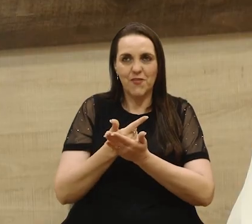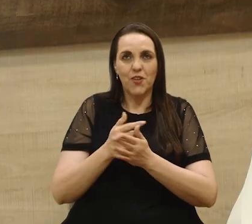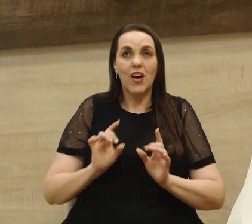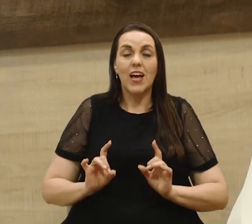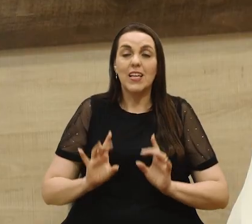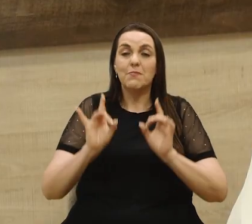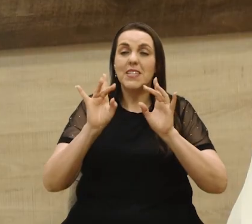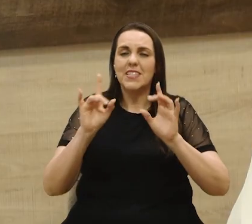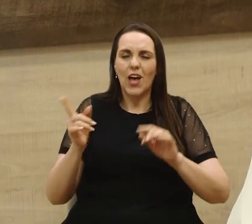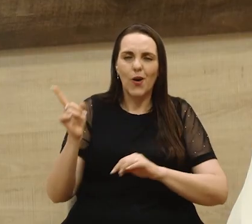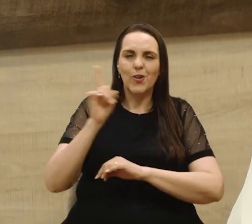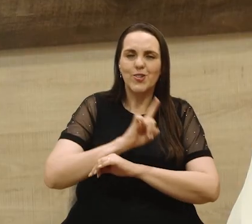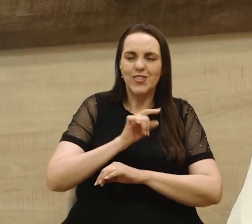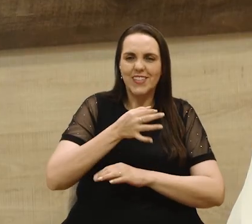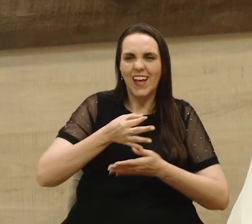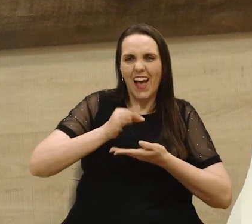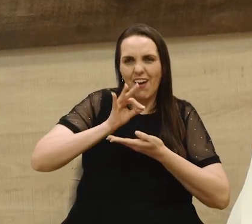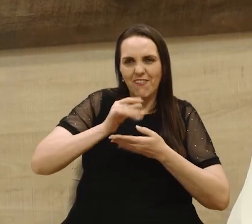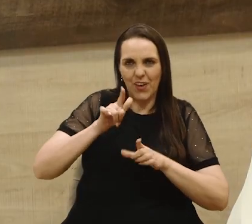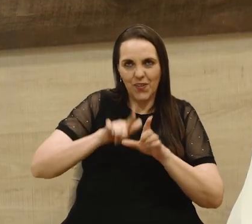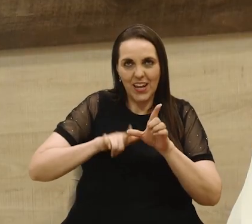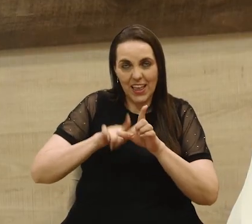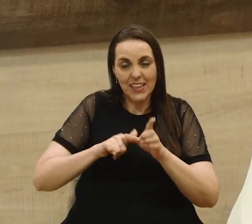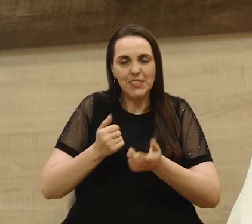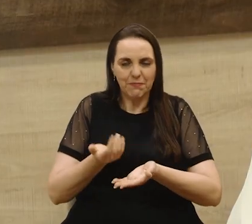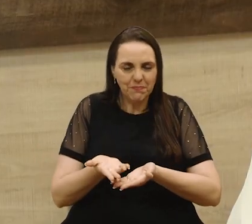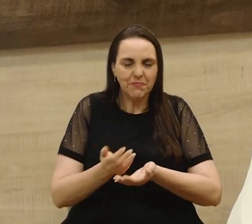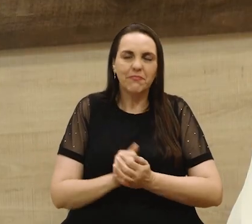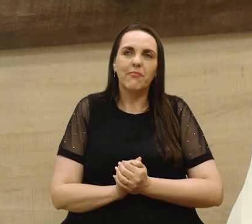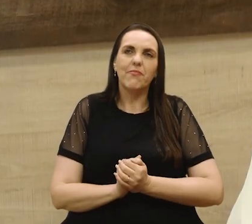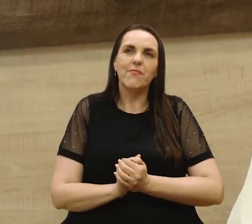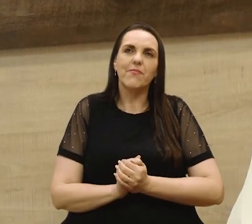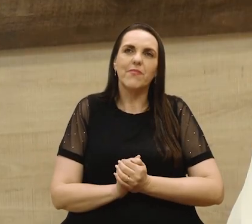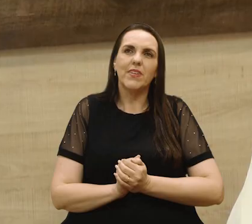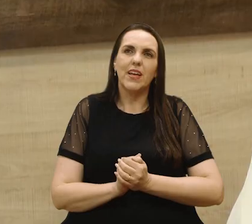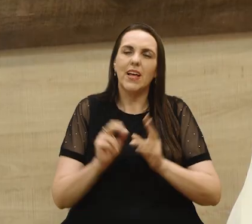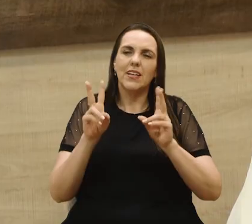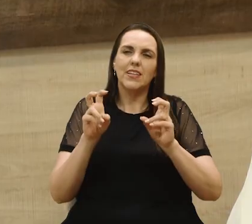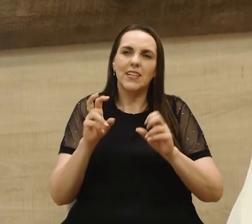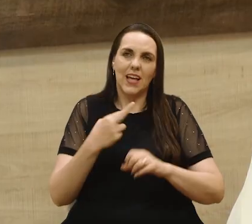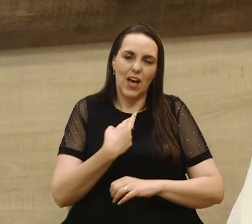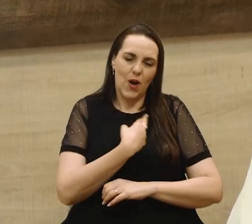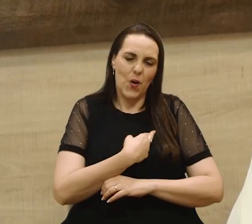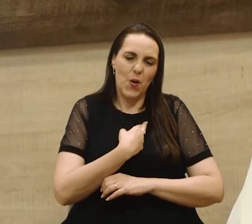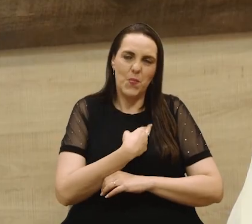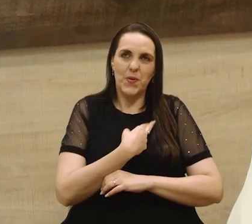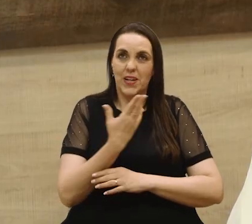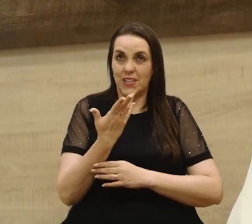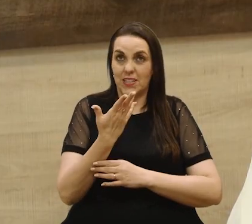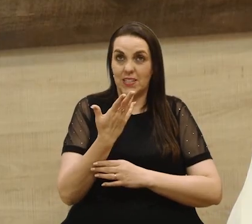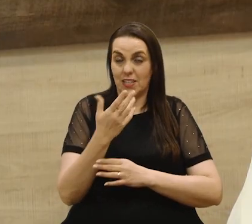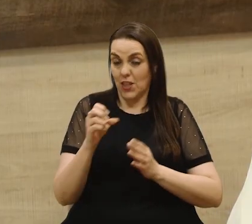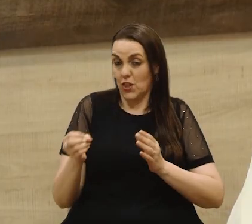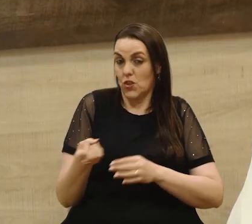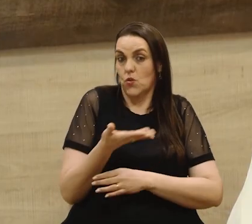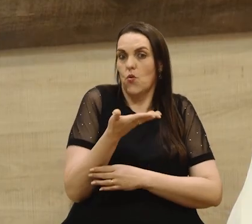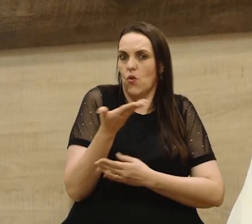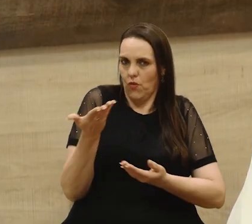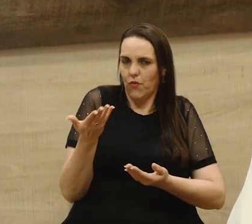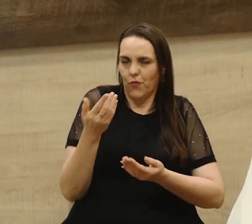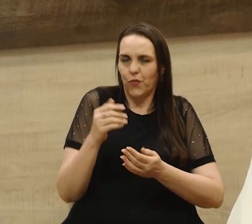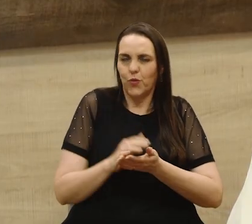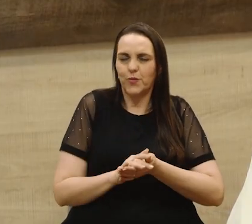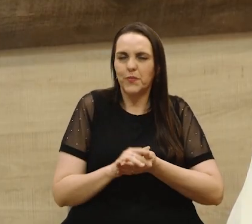muito especial como todas o são. Digamos assim, hoje tratando aqui de um romance inédito, porque